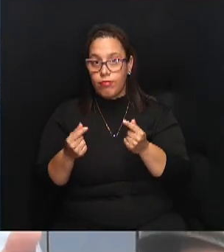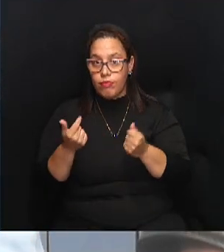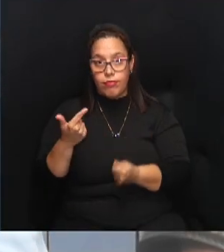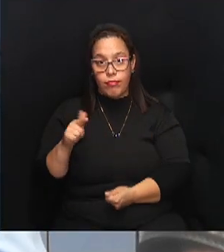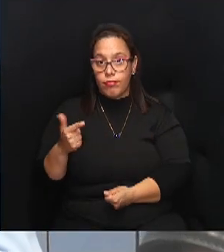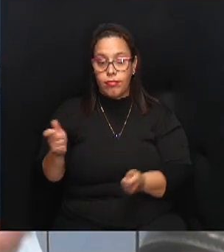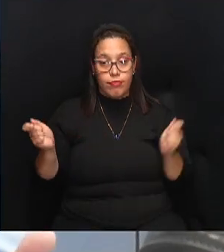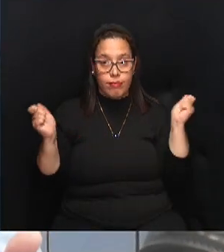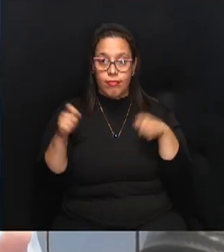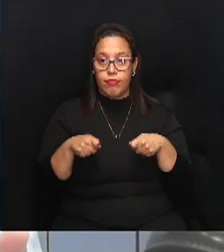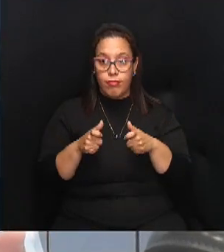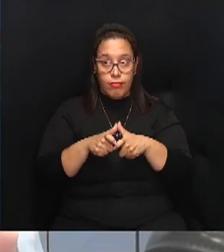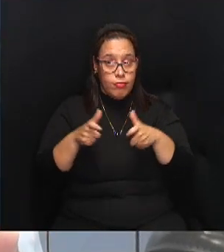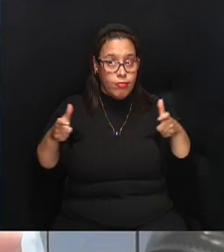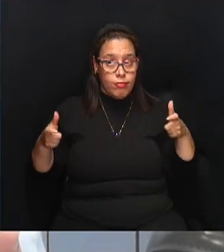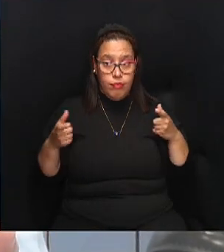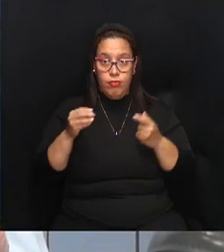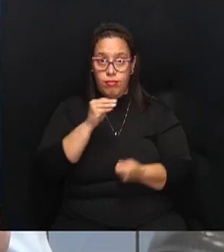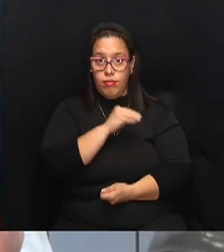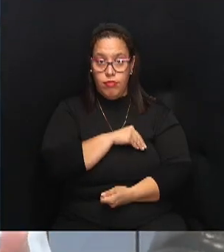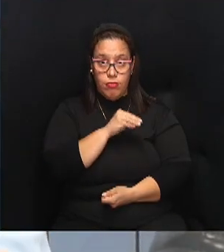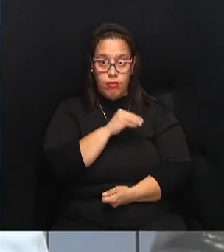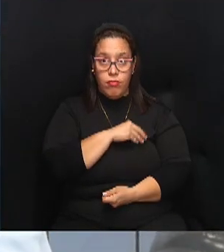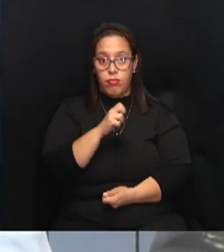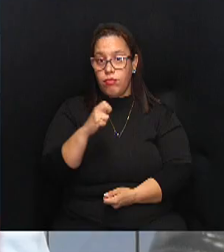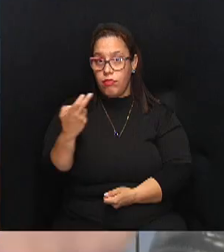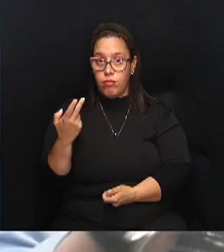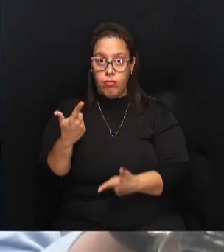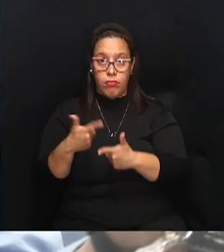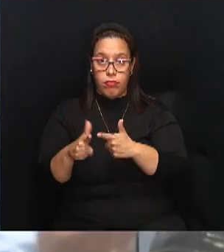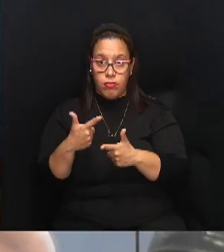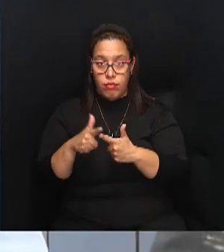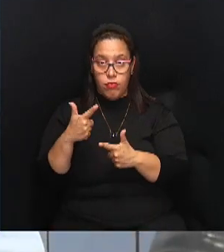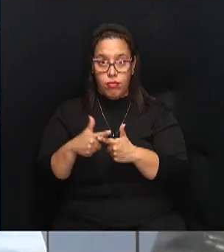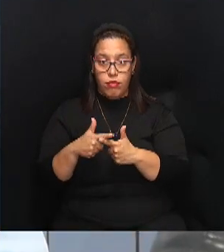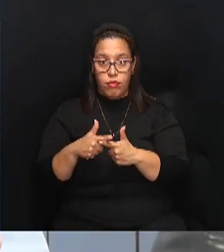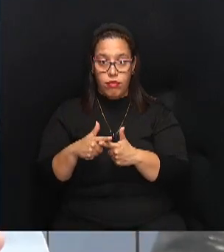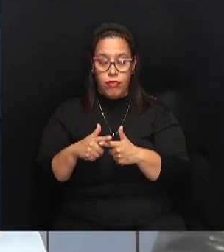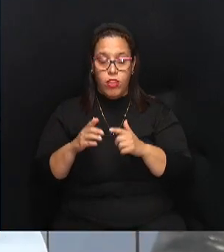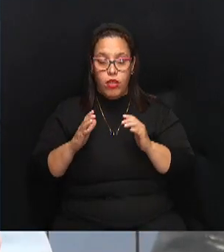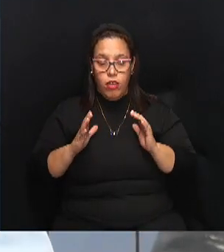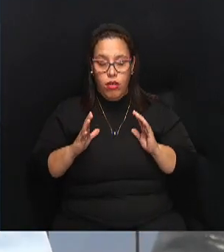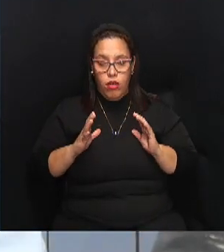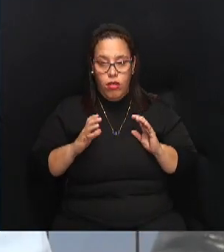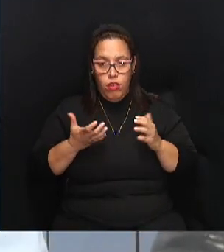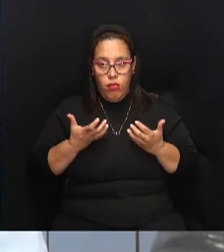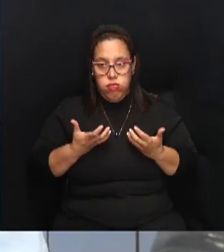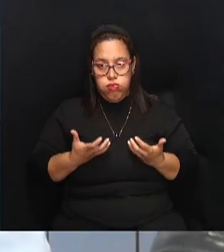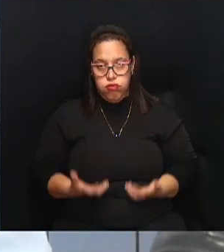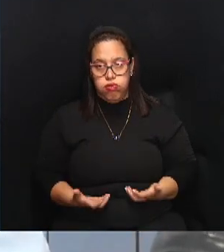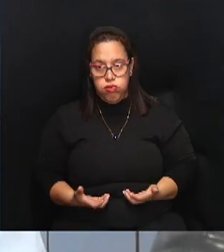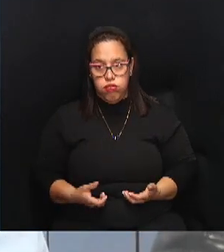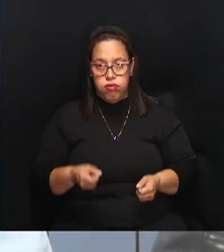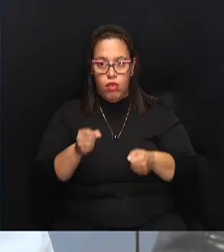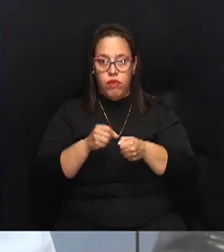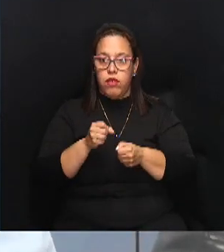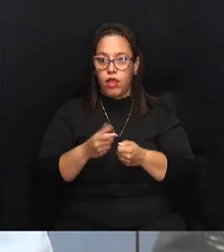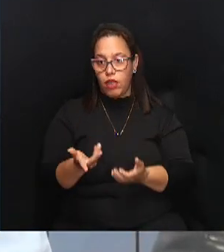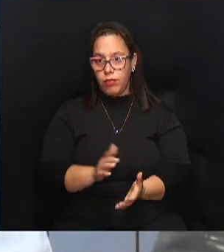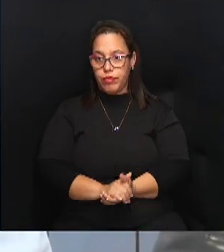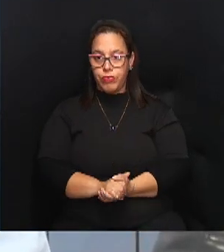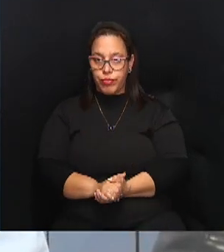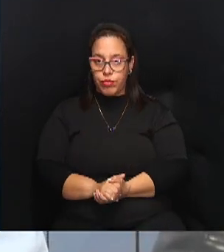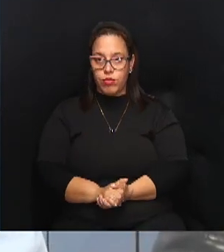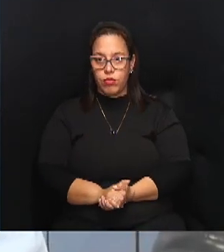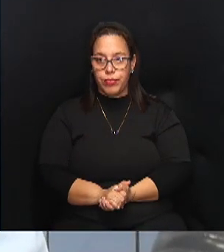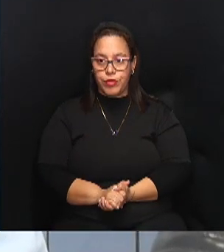essa possibilidade de aumentar o seu salário, ou o problema também de desgaste de viagem para executar. Então, assim, é evidente